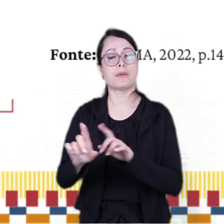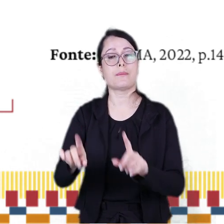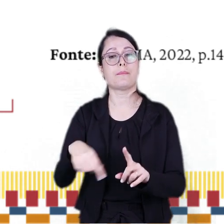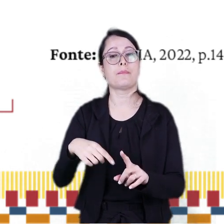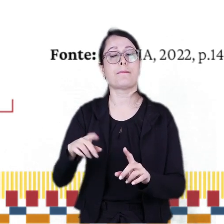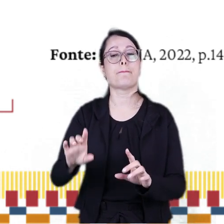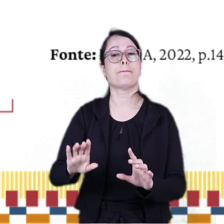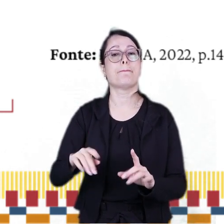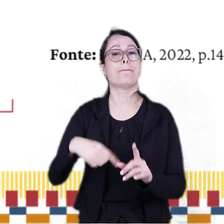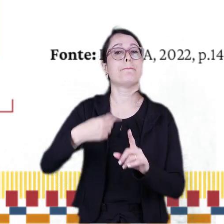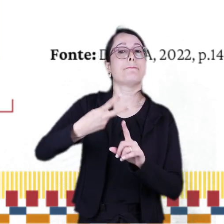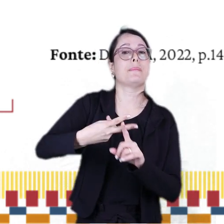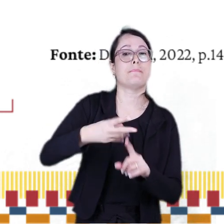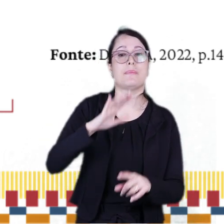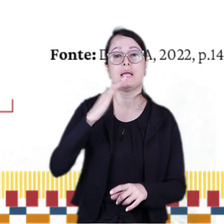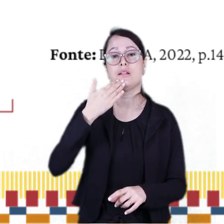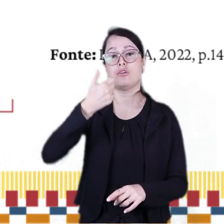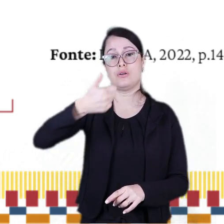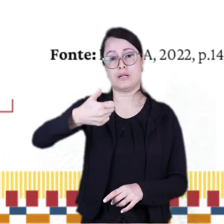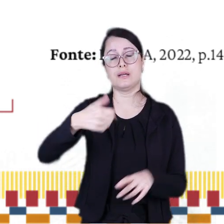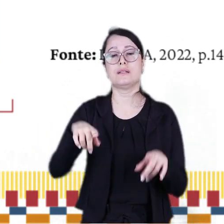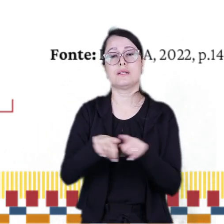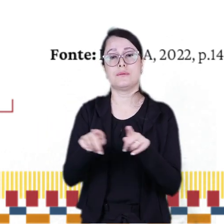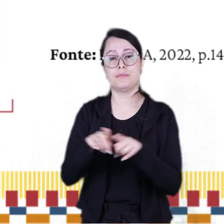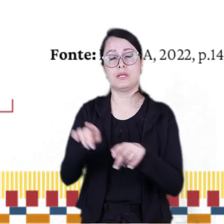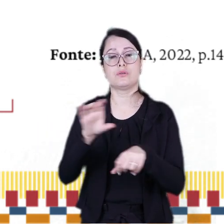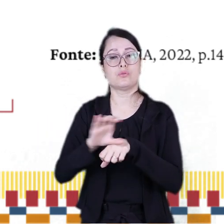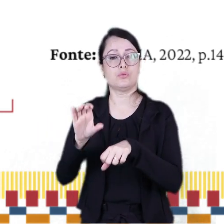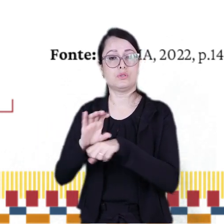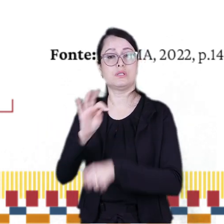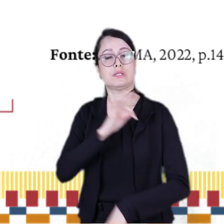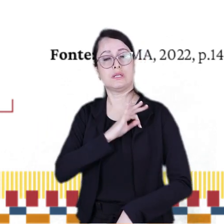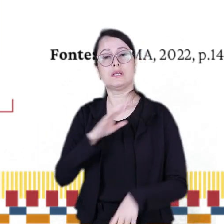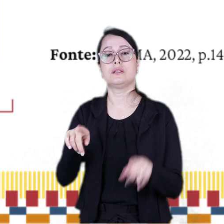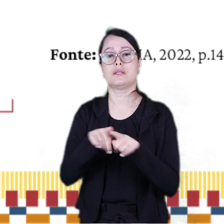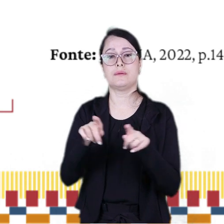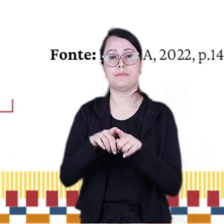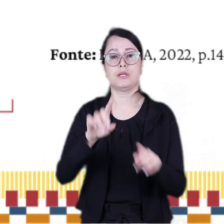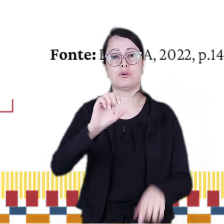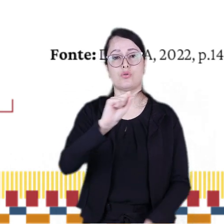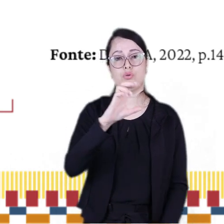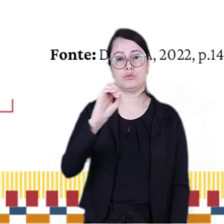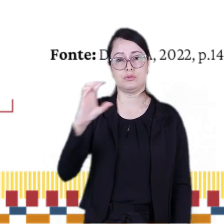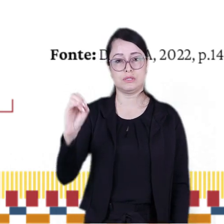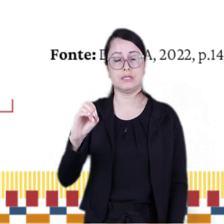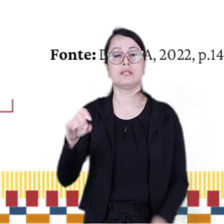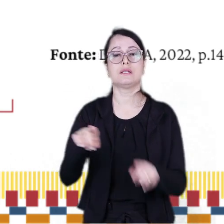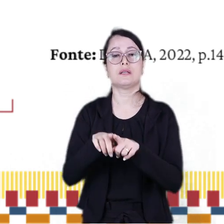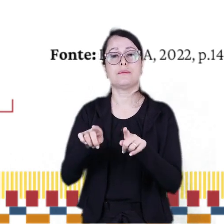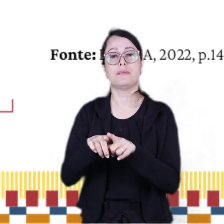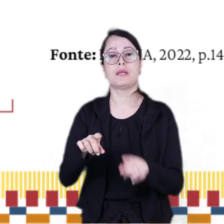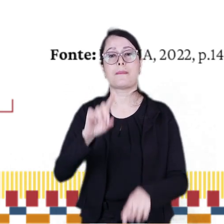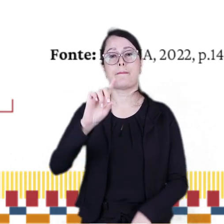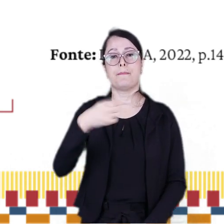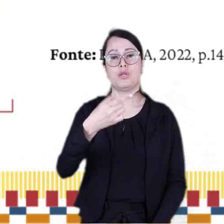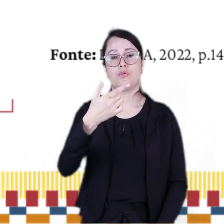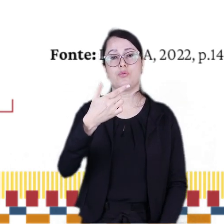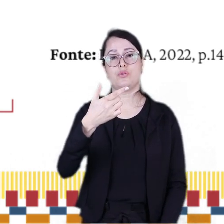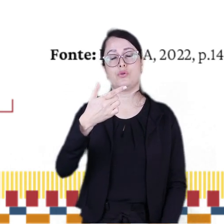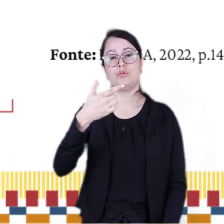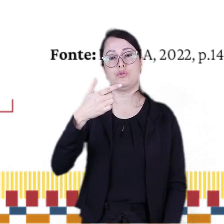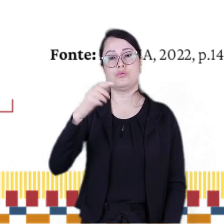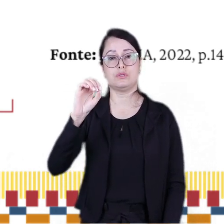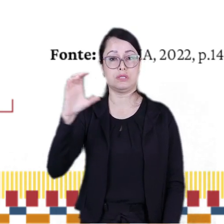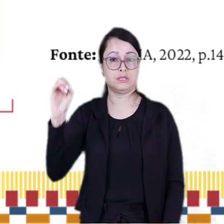pode se aperfeiçoar obtendo uma qualificação profissional técnica de nível médio também variando de 800 a 1200